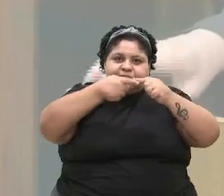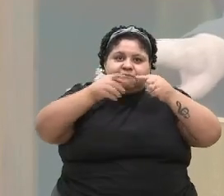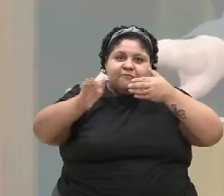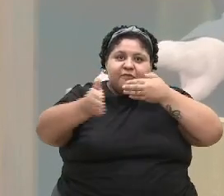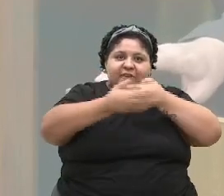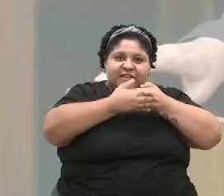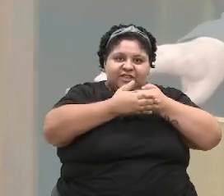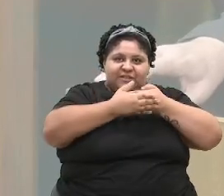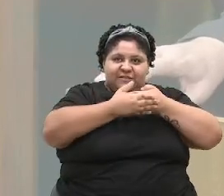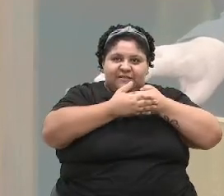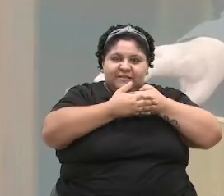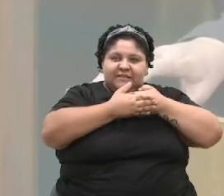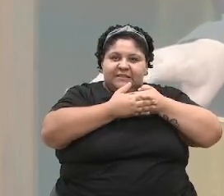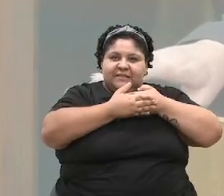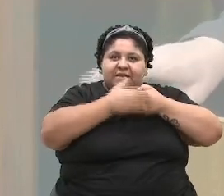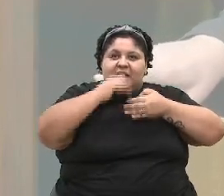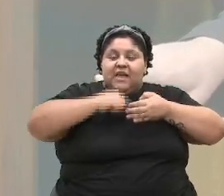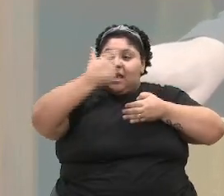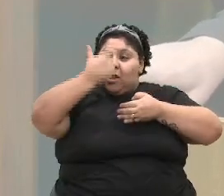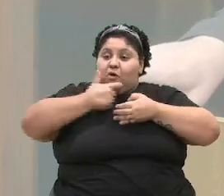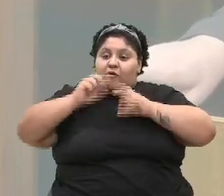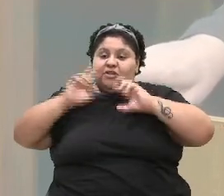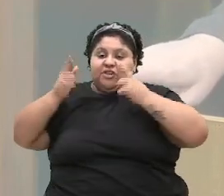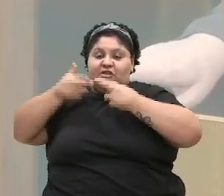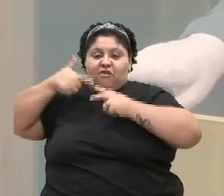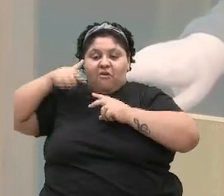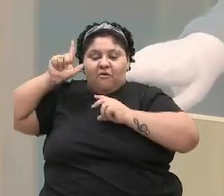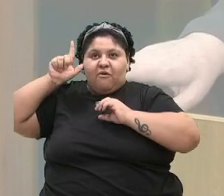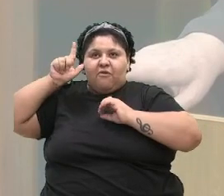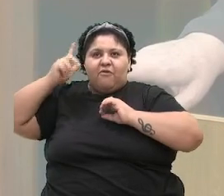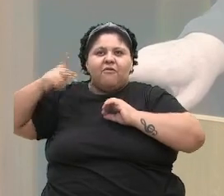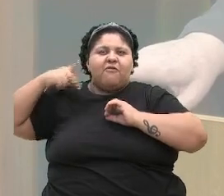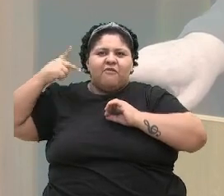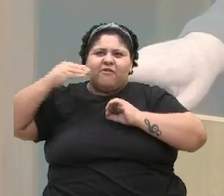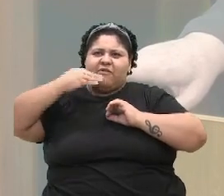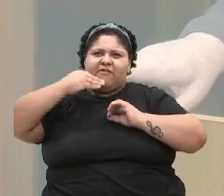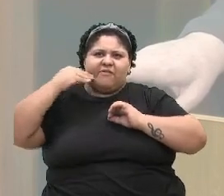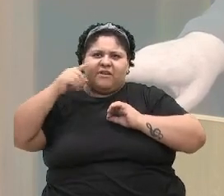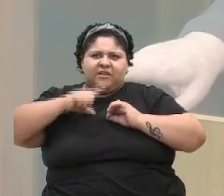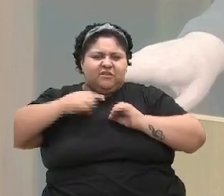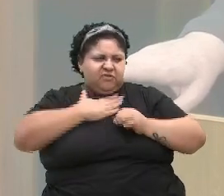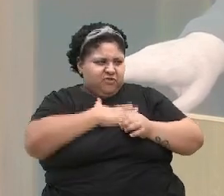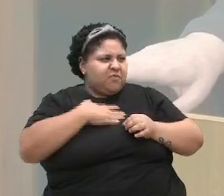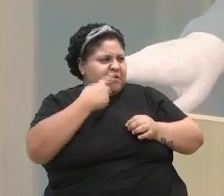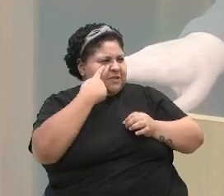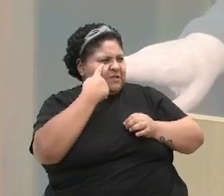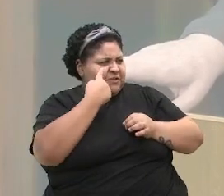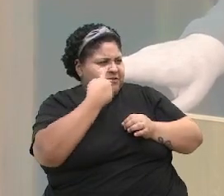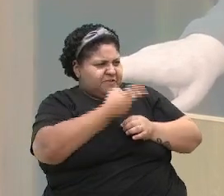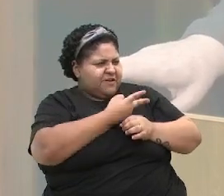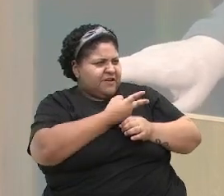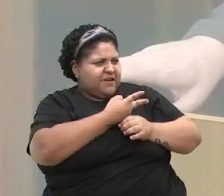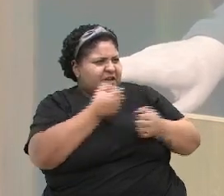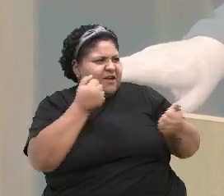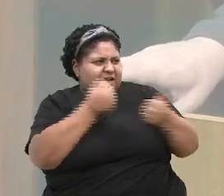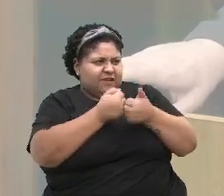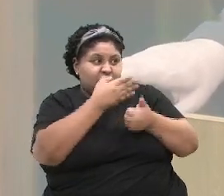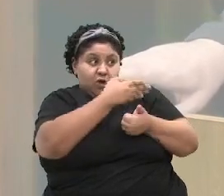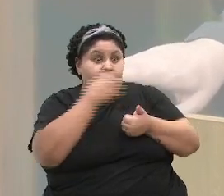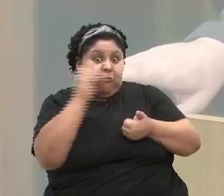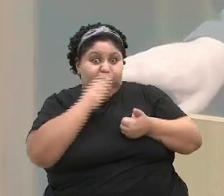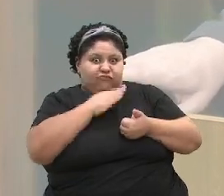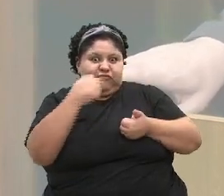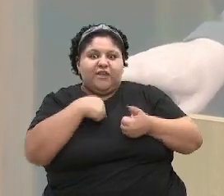feche. Eu achei a reunião de ontem, vereadora Marisol, eu tive o prazer de vê-la, mas a senhora estava numa corrida, eu